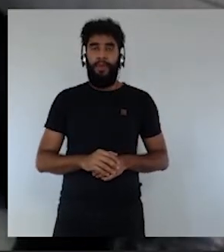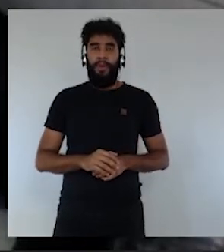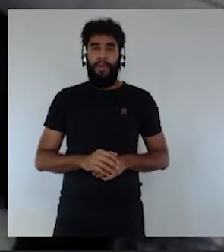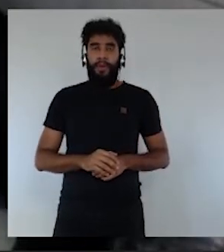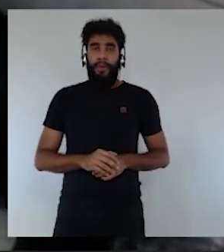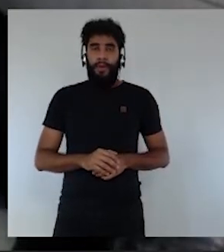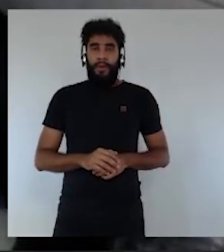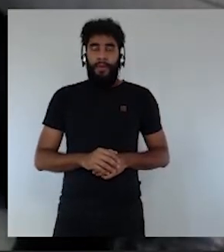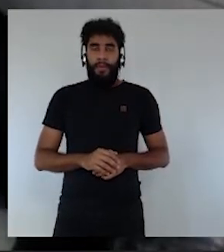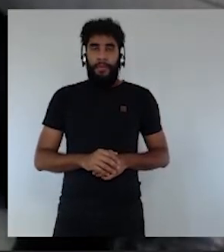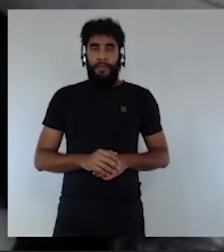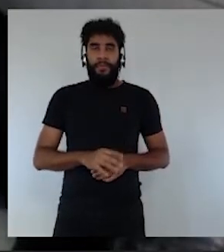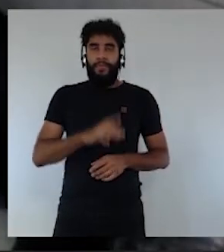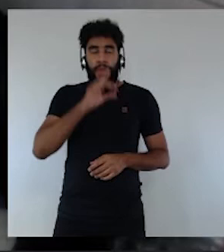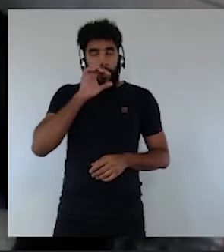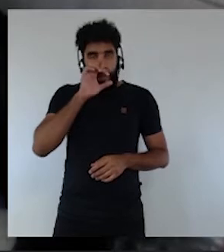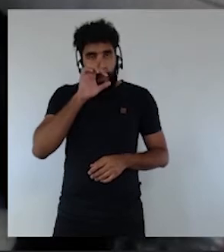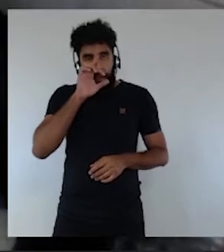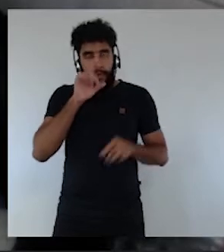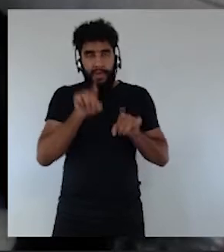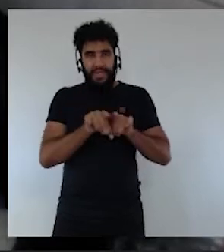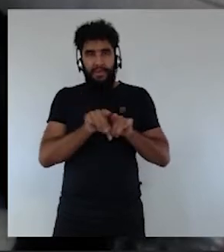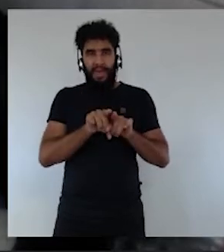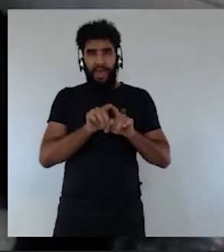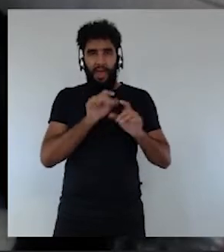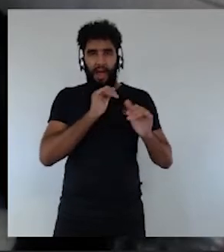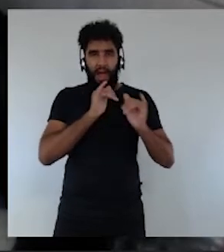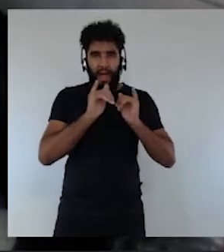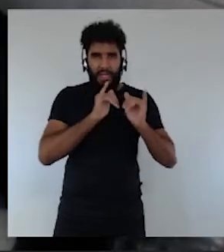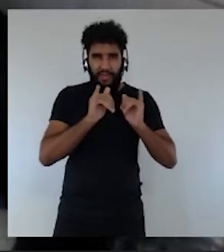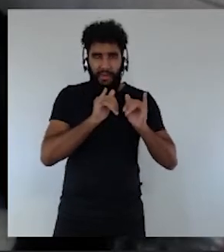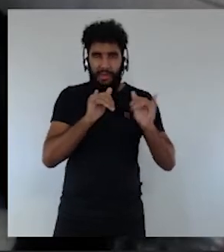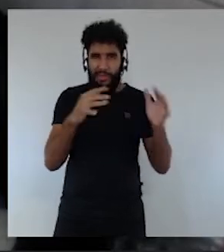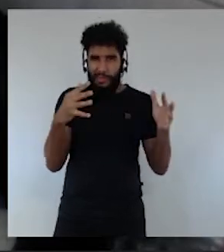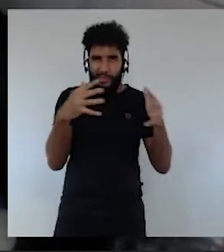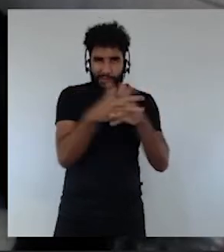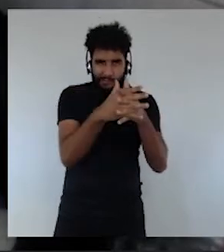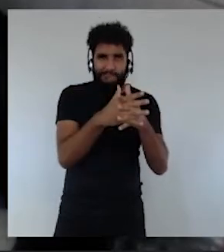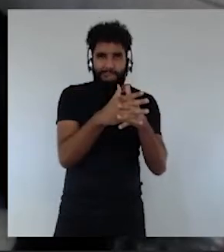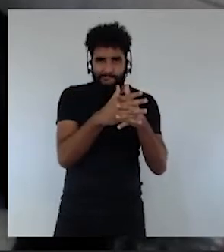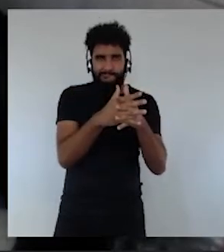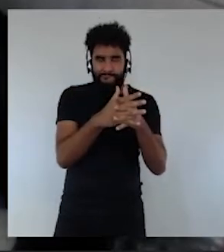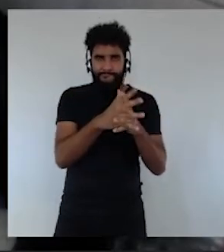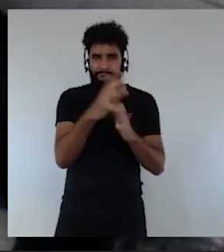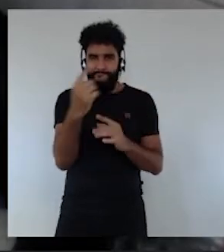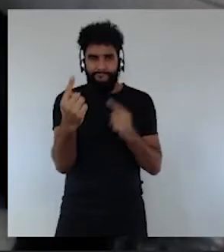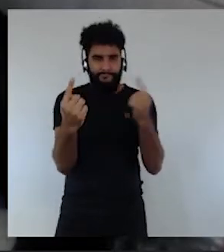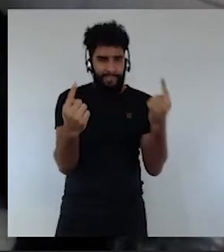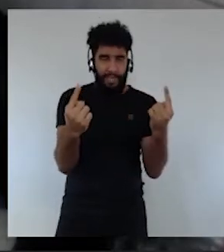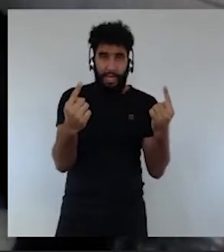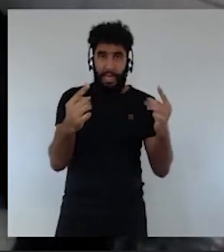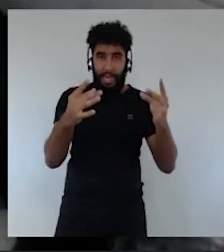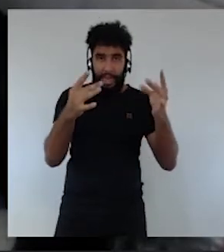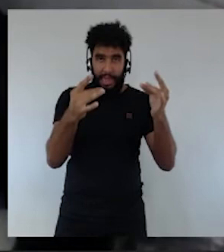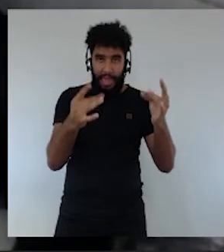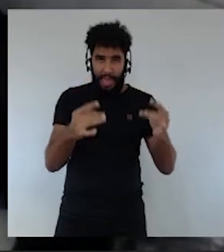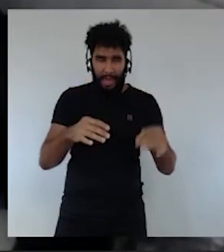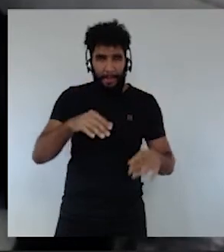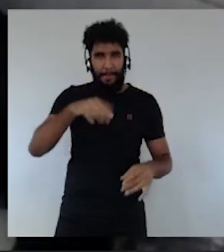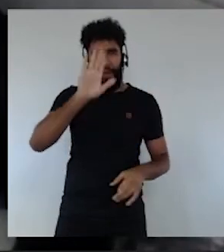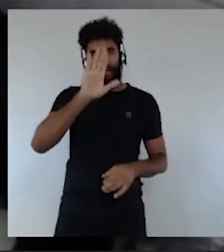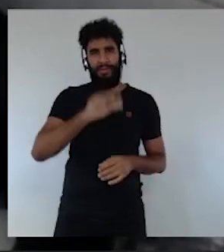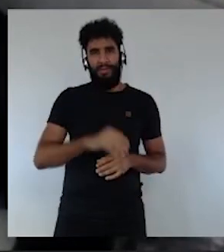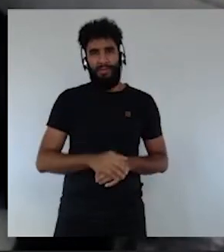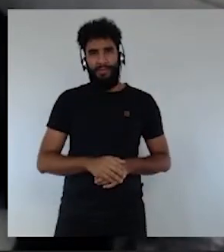e simetria de informação. As informações das partes elas são muito maiores, elas são dadas às